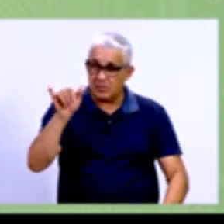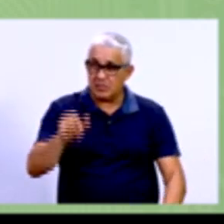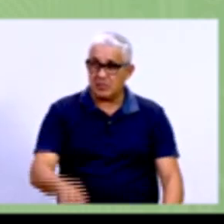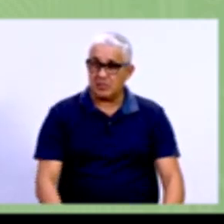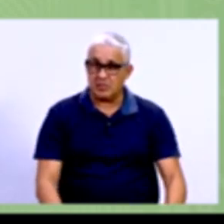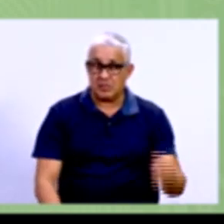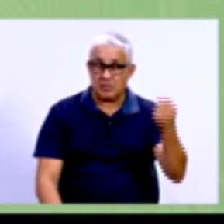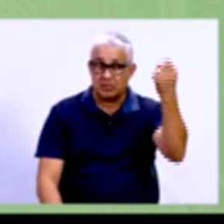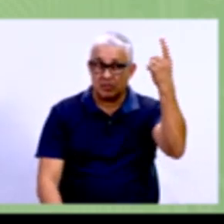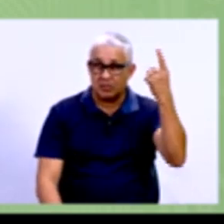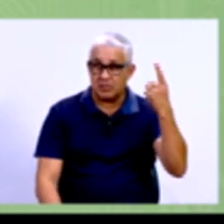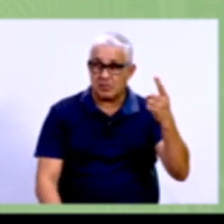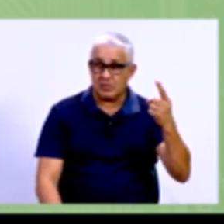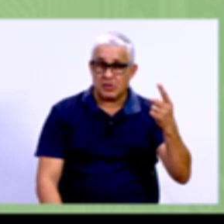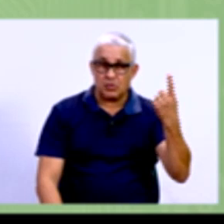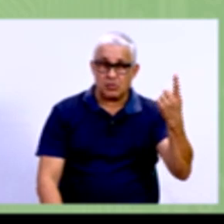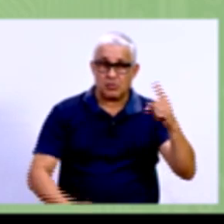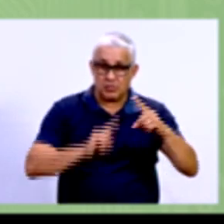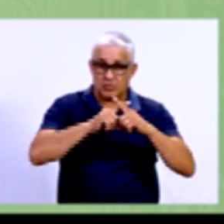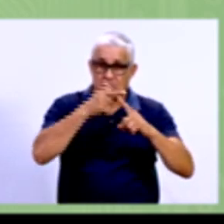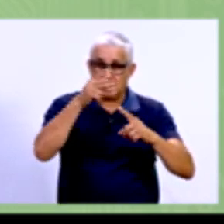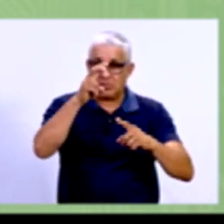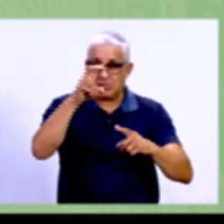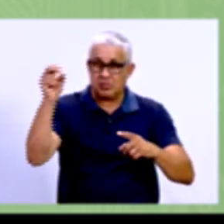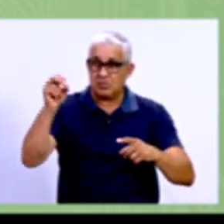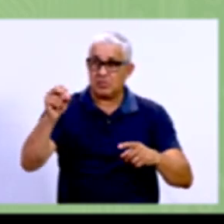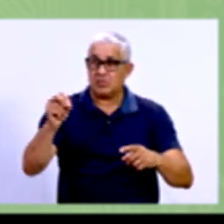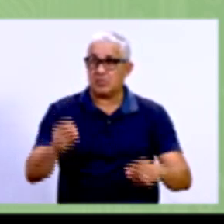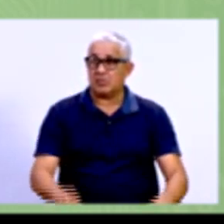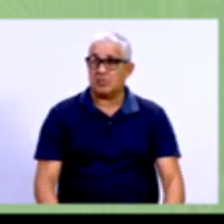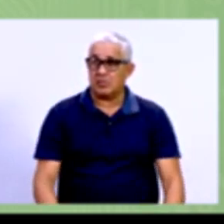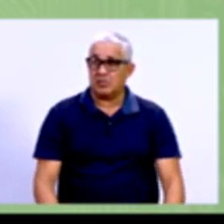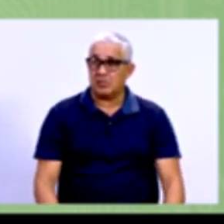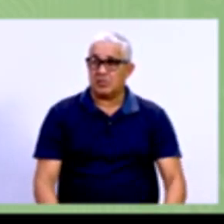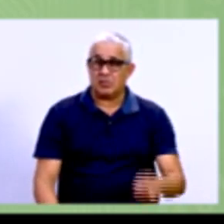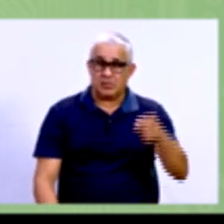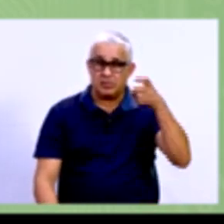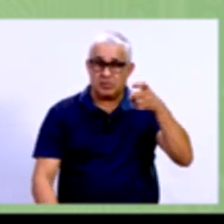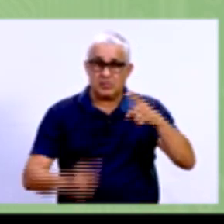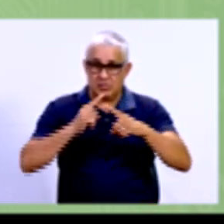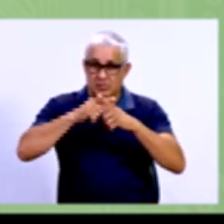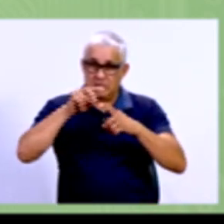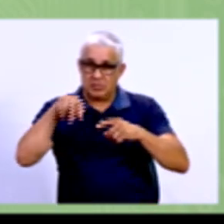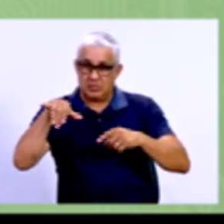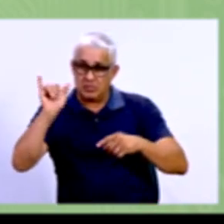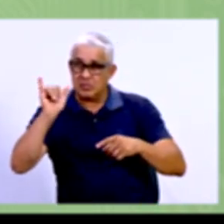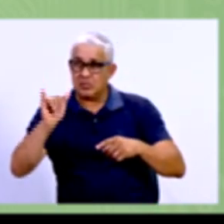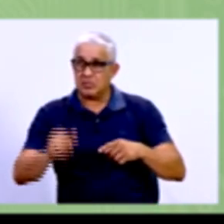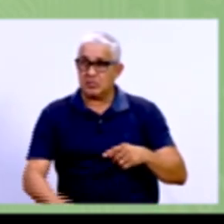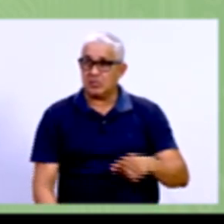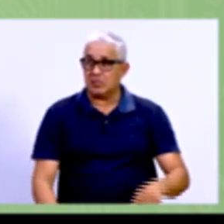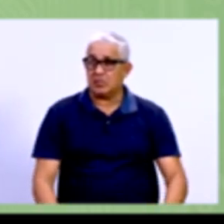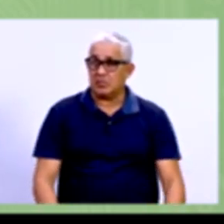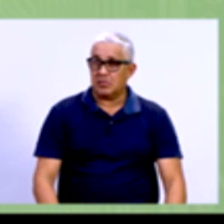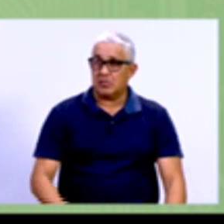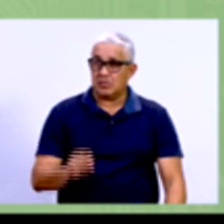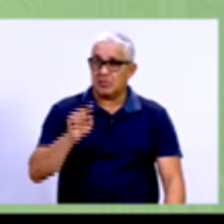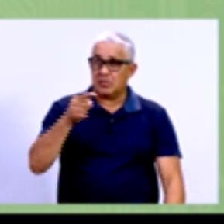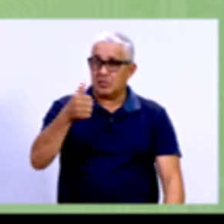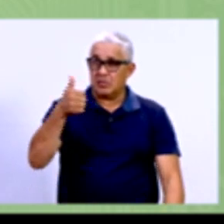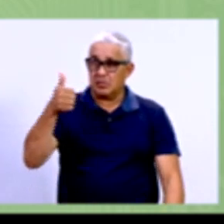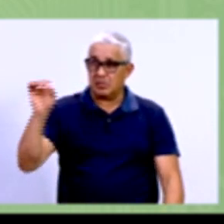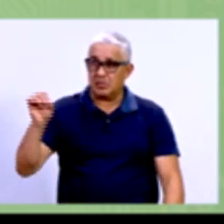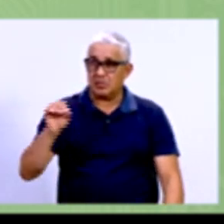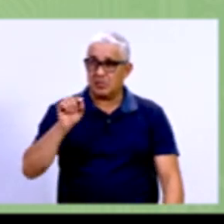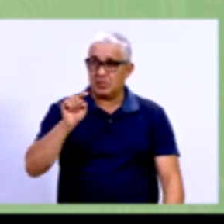por um aqui. 1 vezes 500, que no caso é x vezes y, né, e continuar. 2 vezes 550, 3 vezes